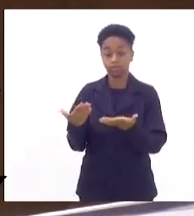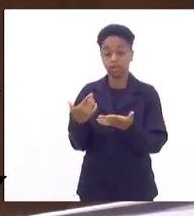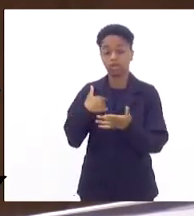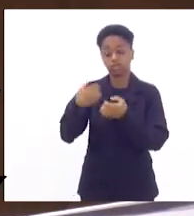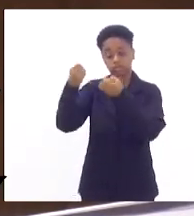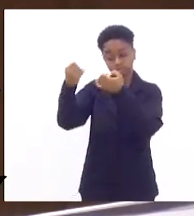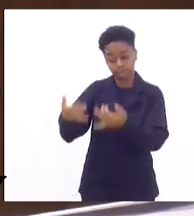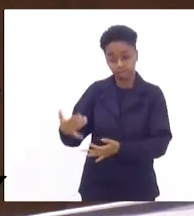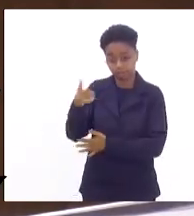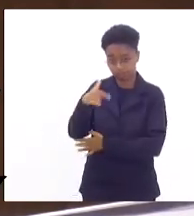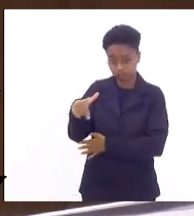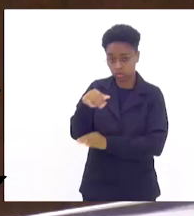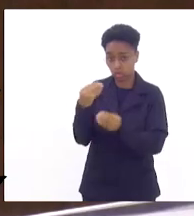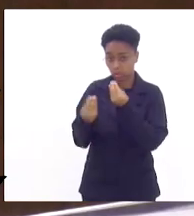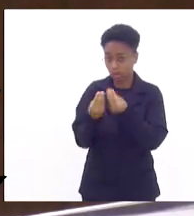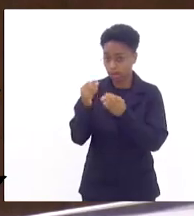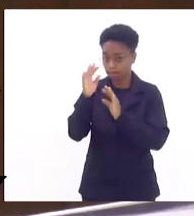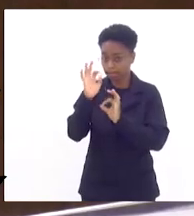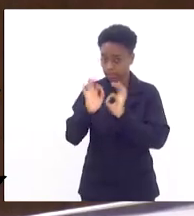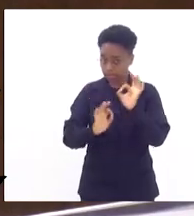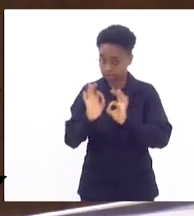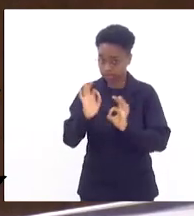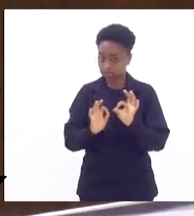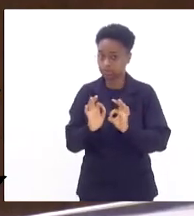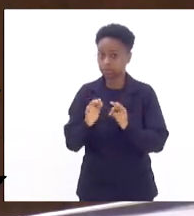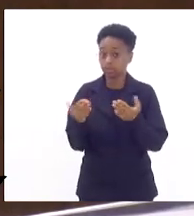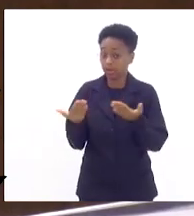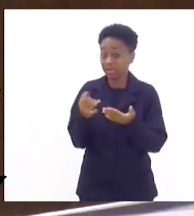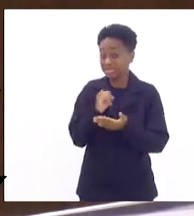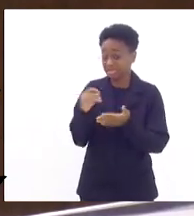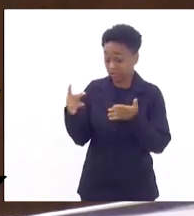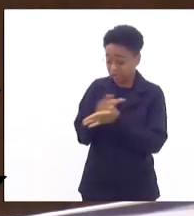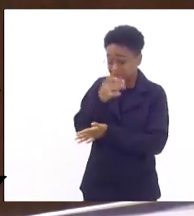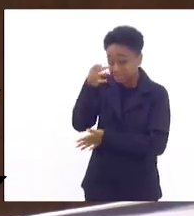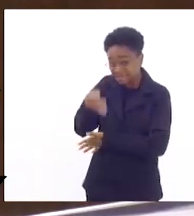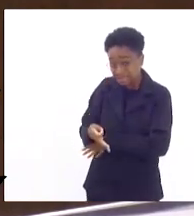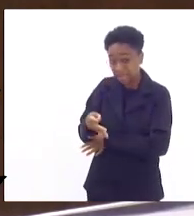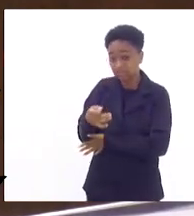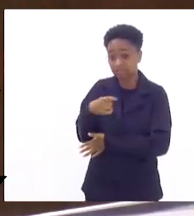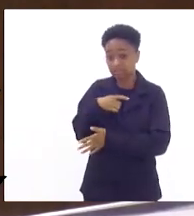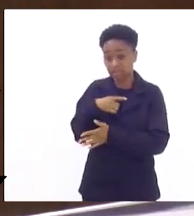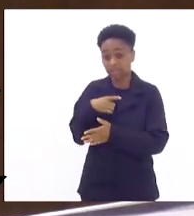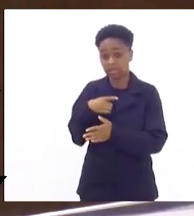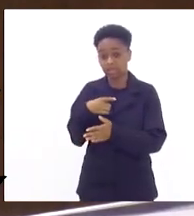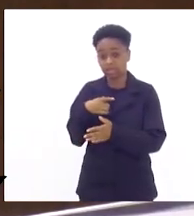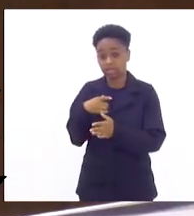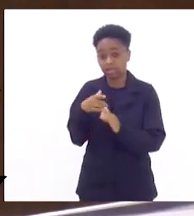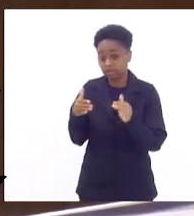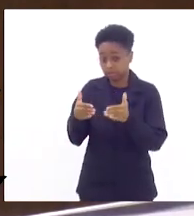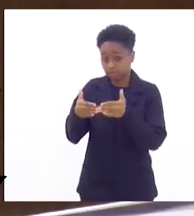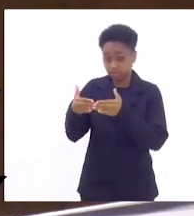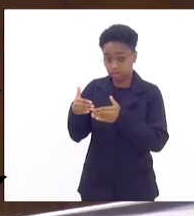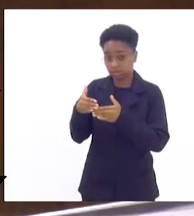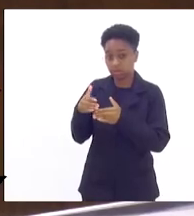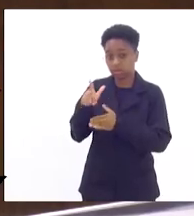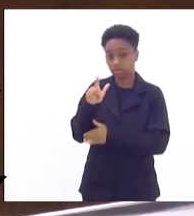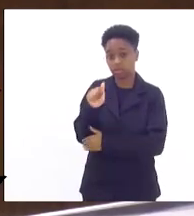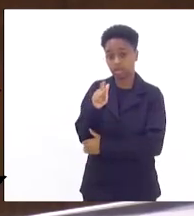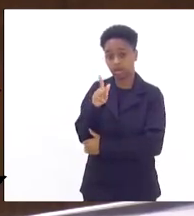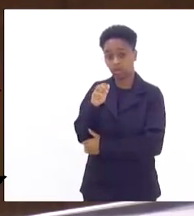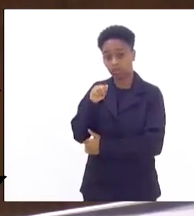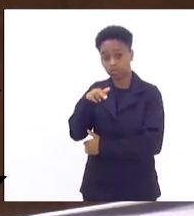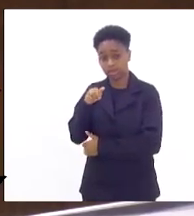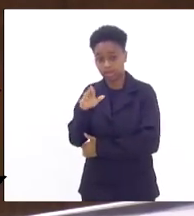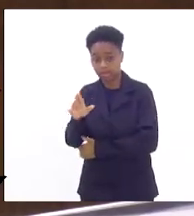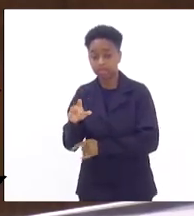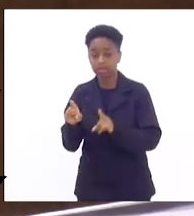em relação ao nosso planejamento, agora, se tudo der certo, com as licenças, tanto do complexo lagunar, da dragagem, quanto das